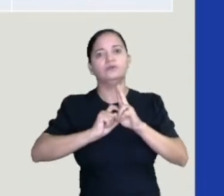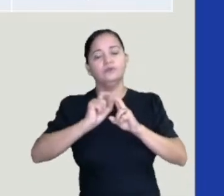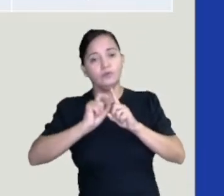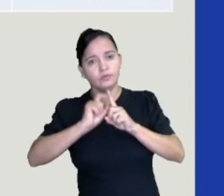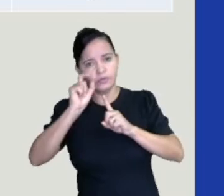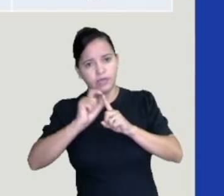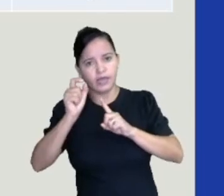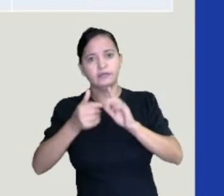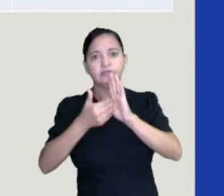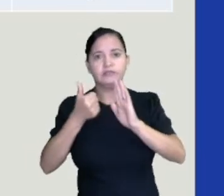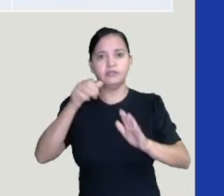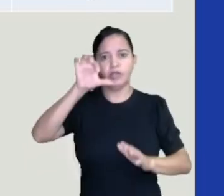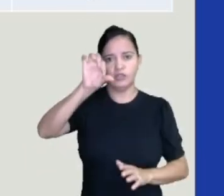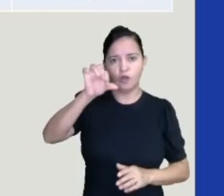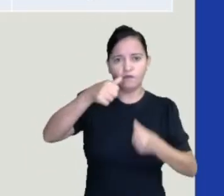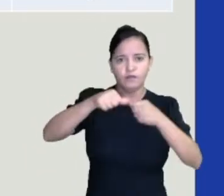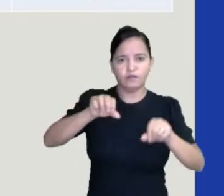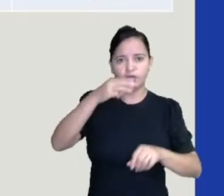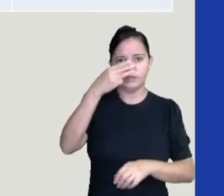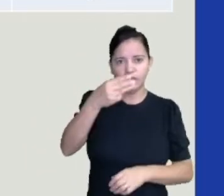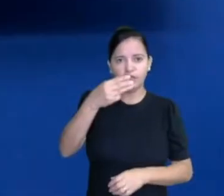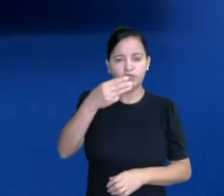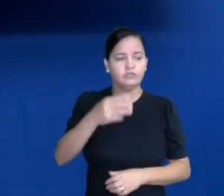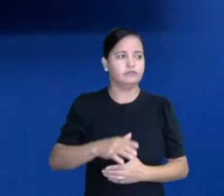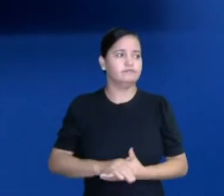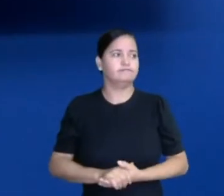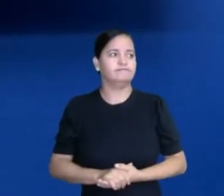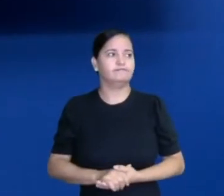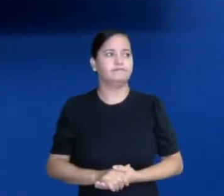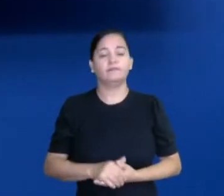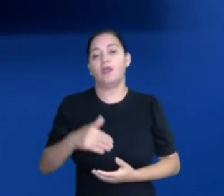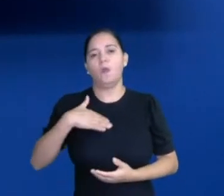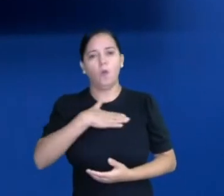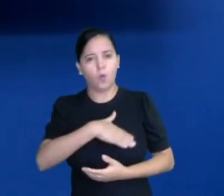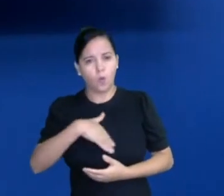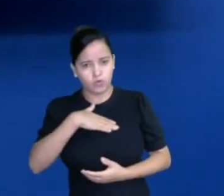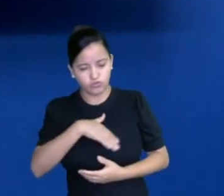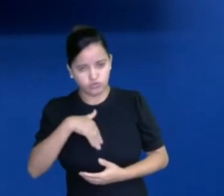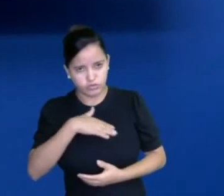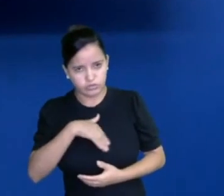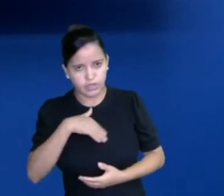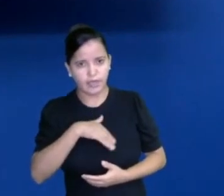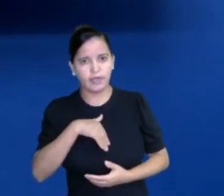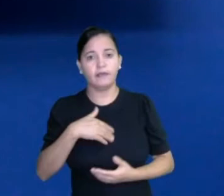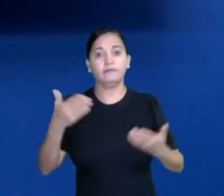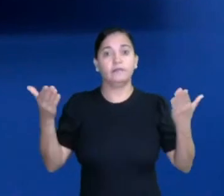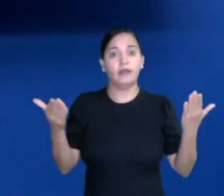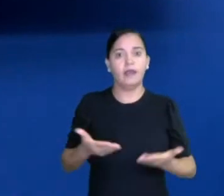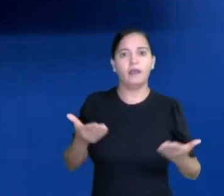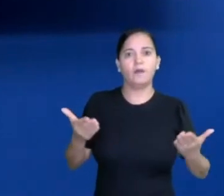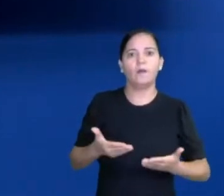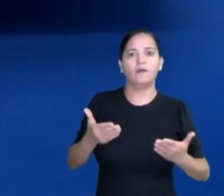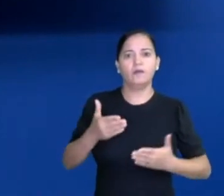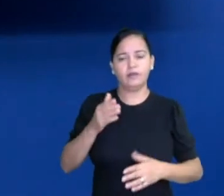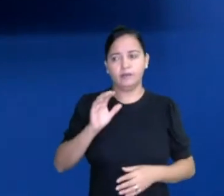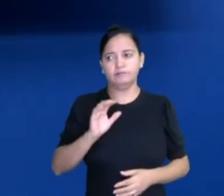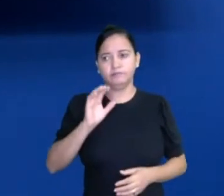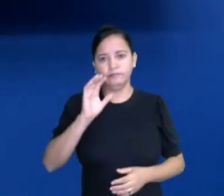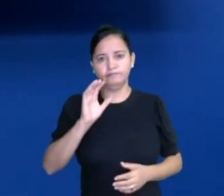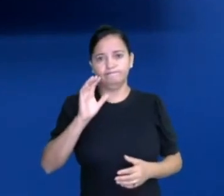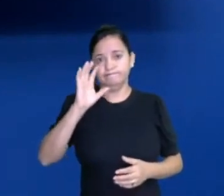fico 3. Beleza? Tranquilo? Aí, gostei de ver. Então, agora vamos solucionar o